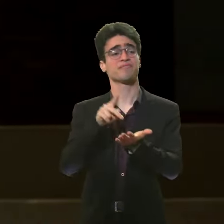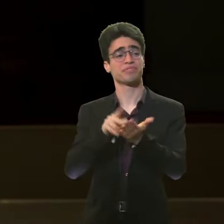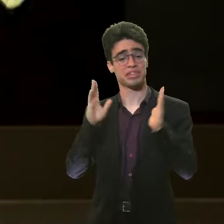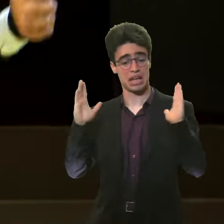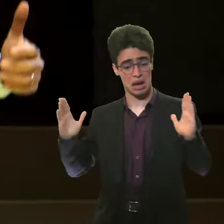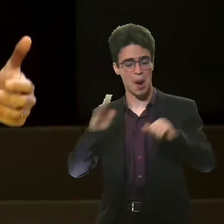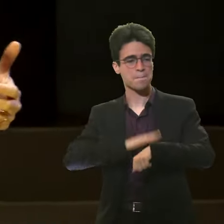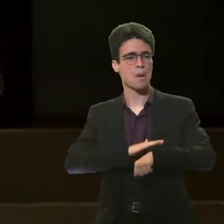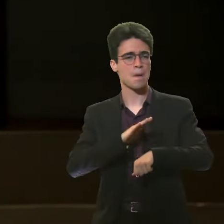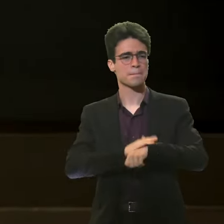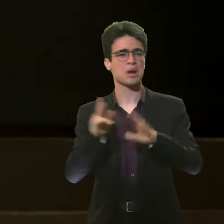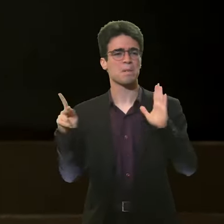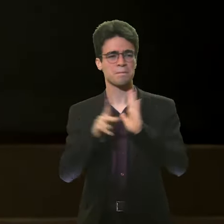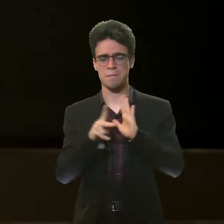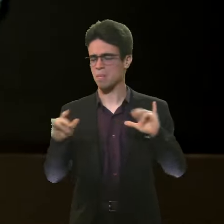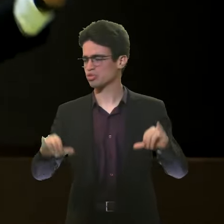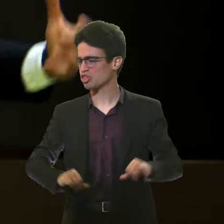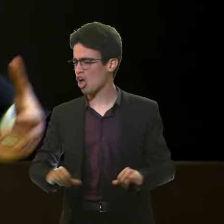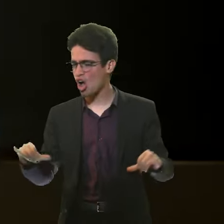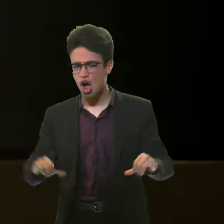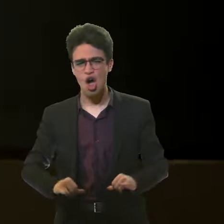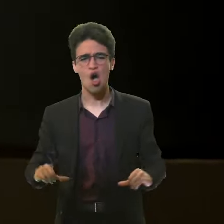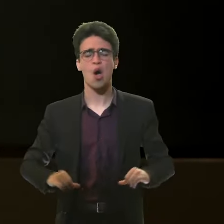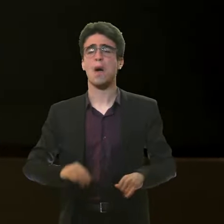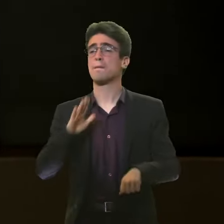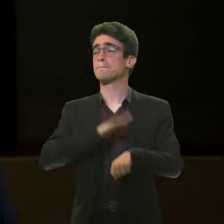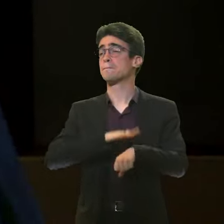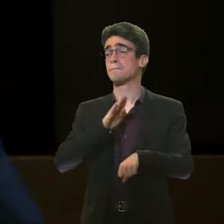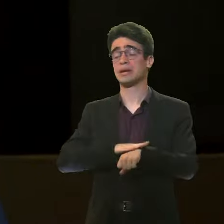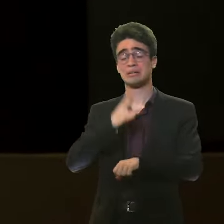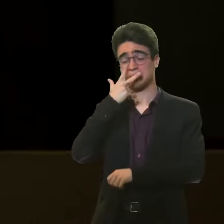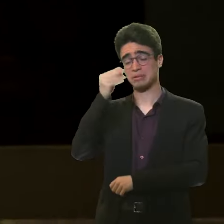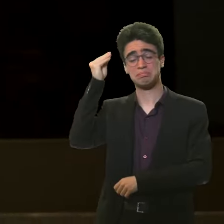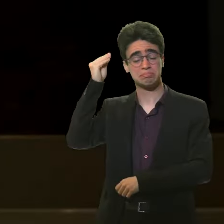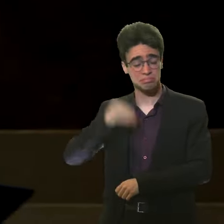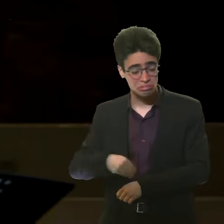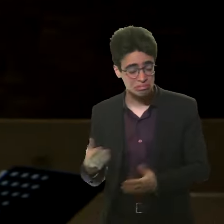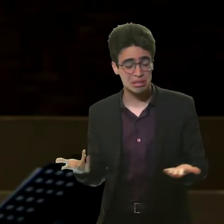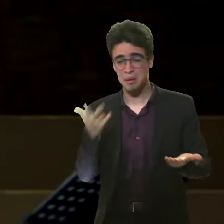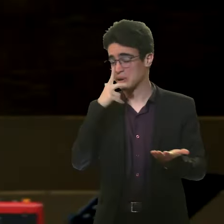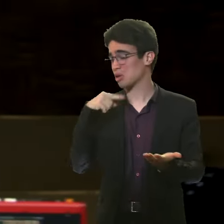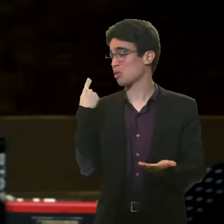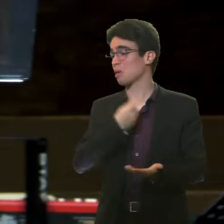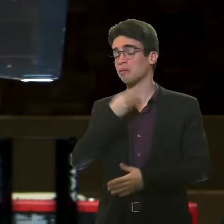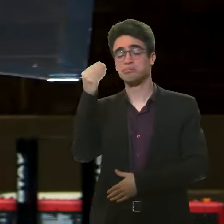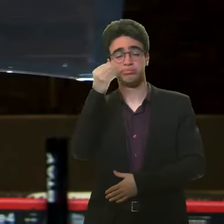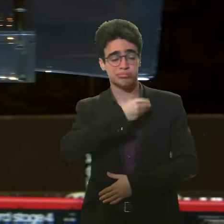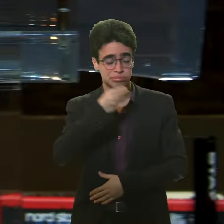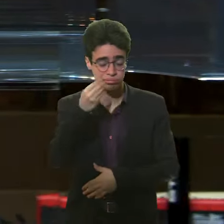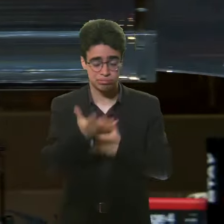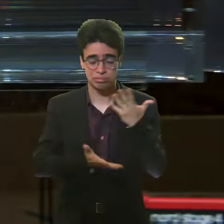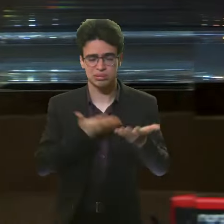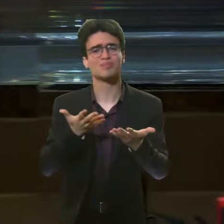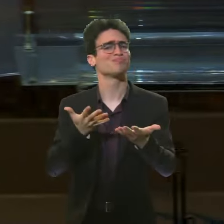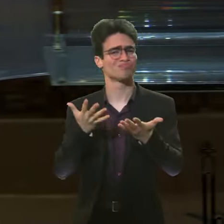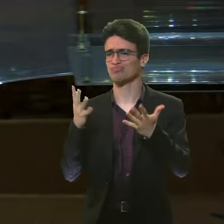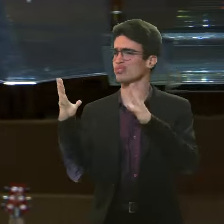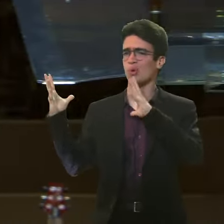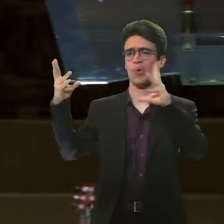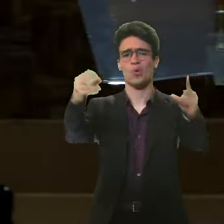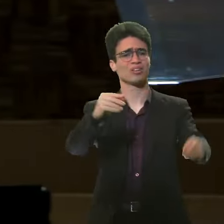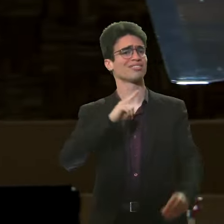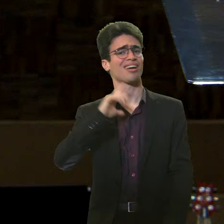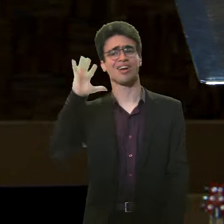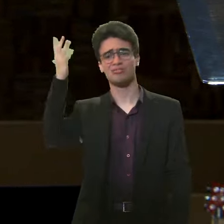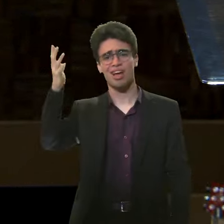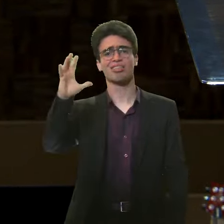de sofrimento, esses momentos de desânimo, esses momentos onde nos faltam força, são comuns a cada um de nós. É